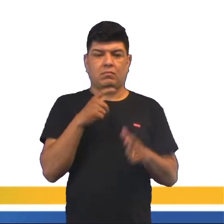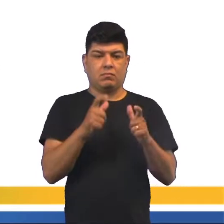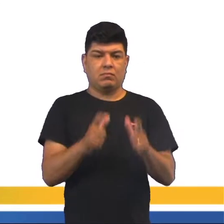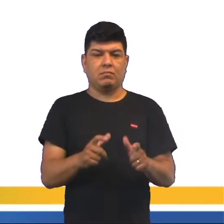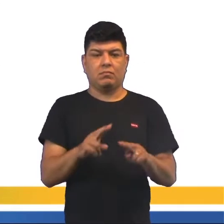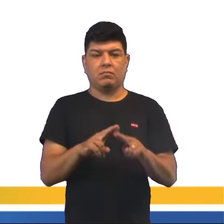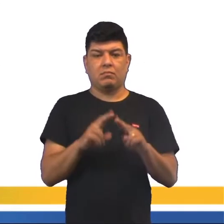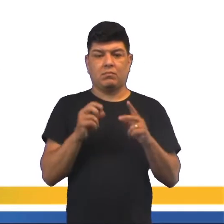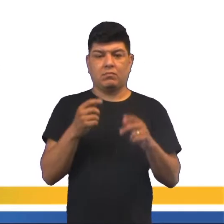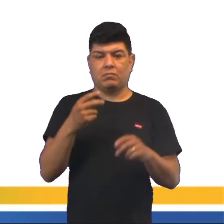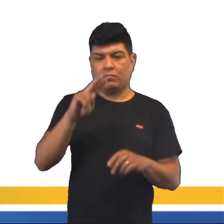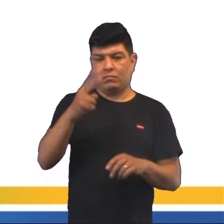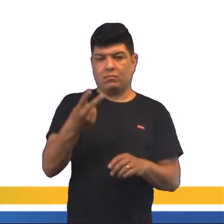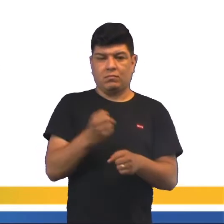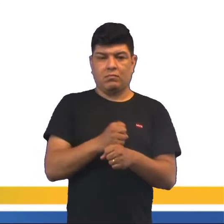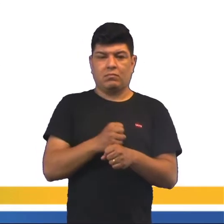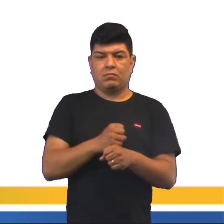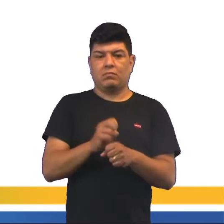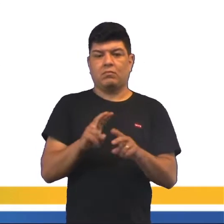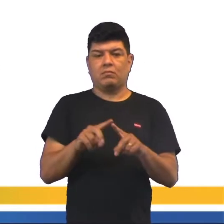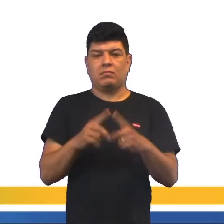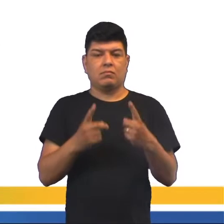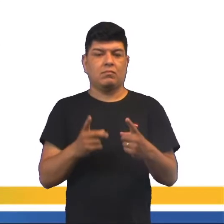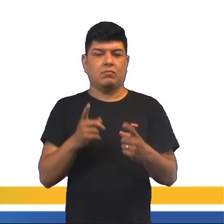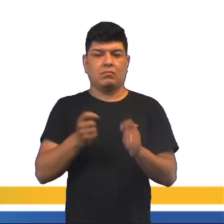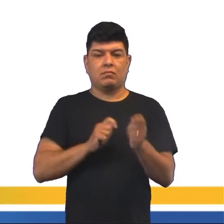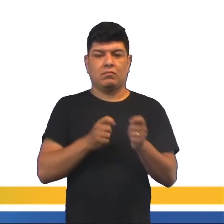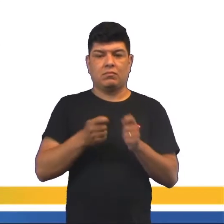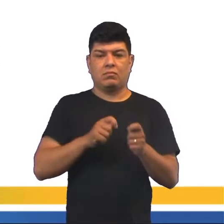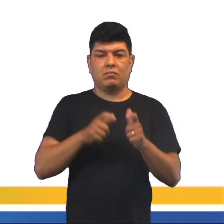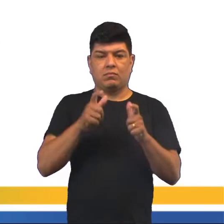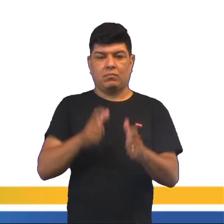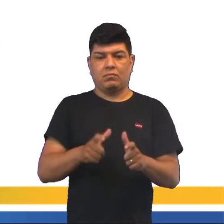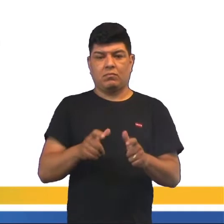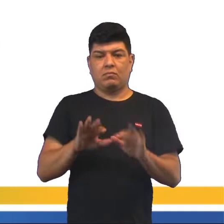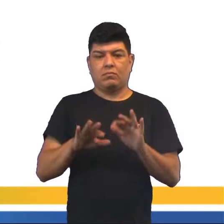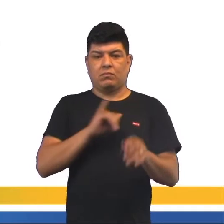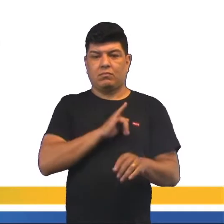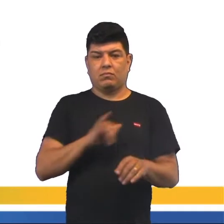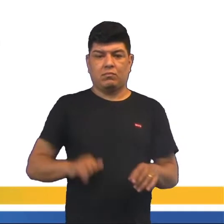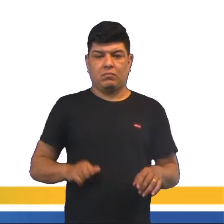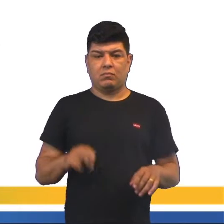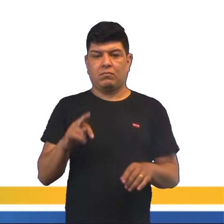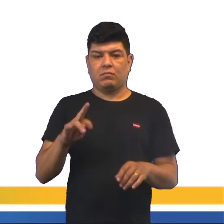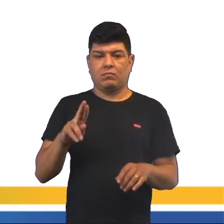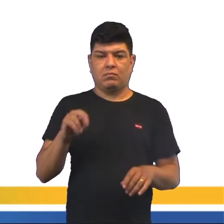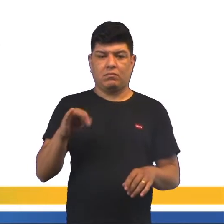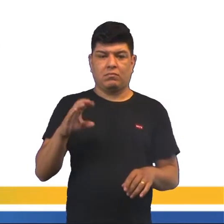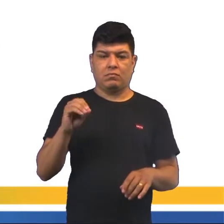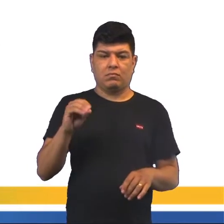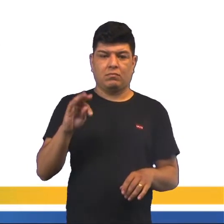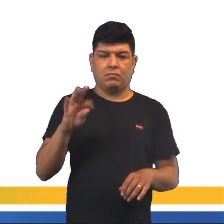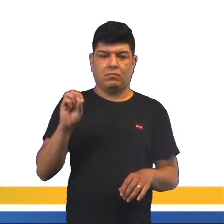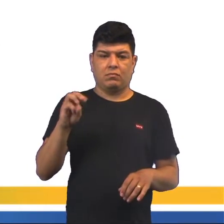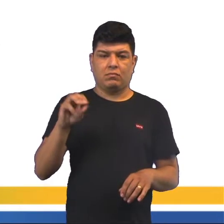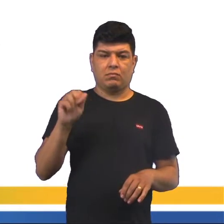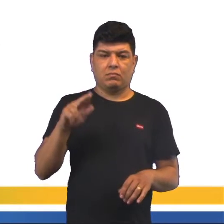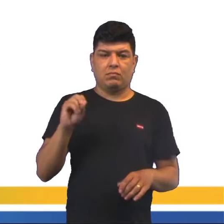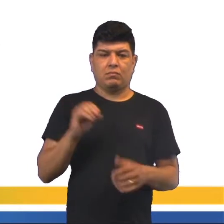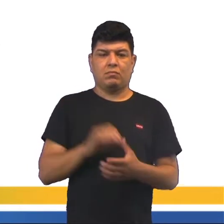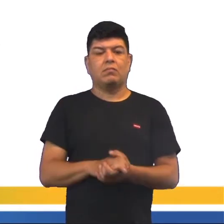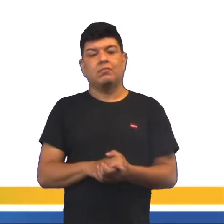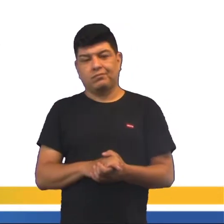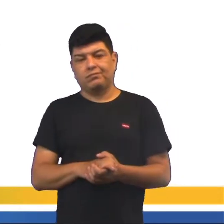da região por quase 2.000 anos. Apesar disso, o domínio local foi exercido por muito tempo pelo Império